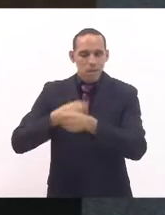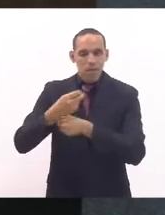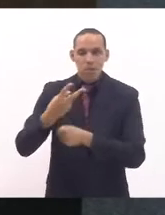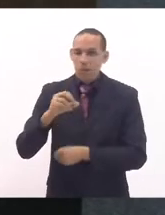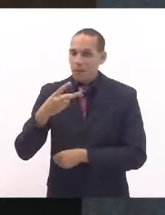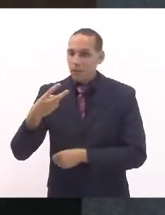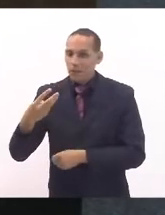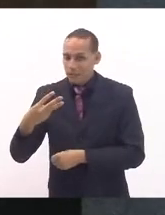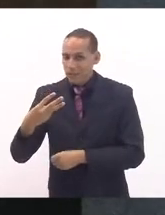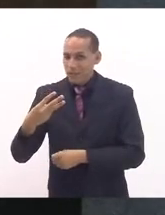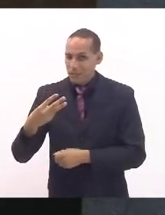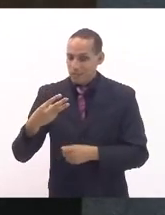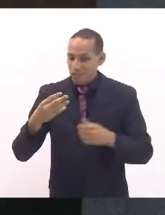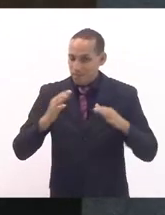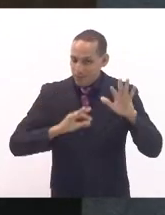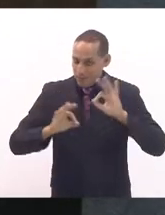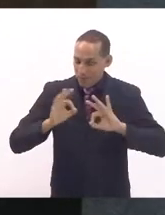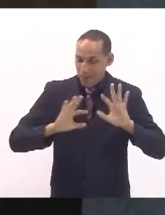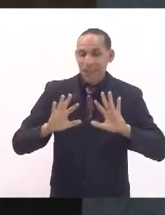segurar na cadeira,